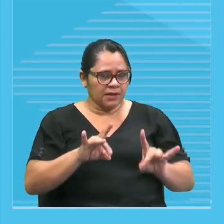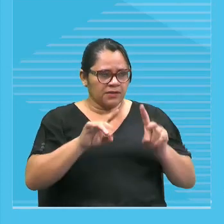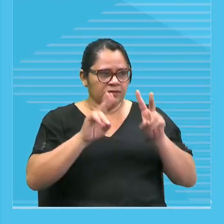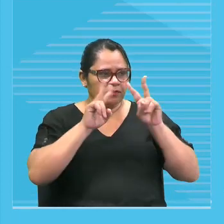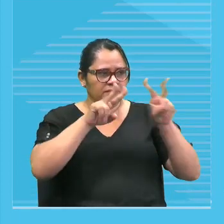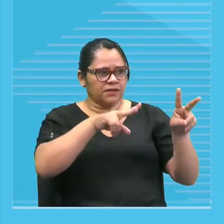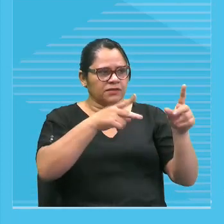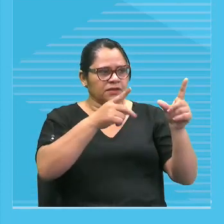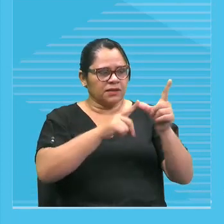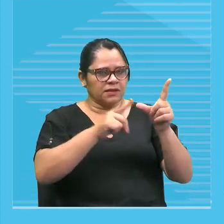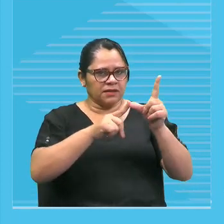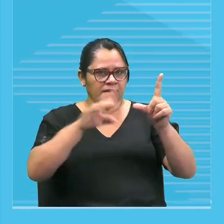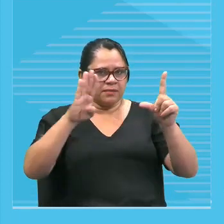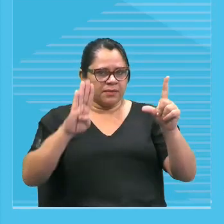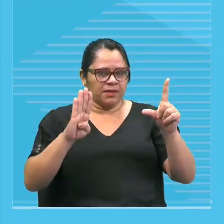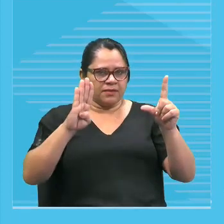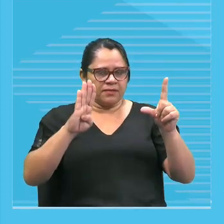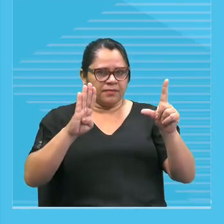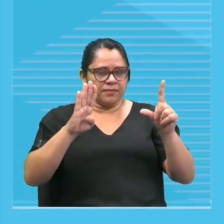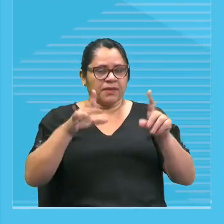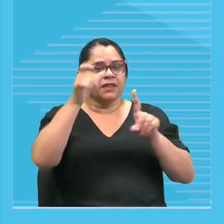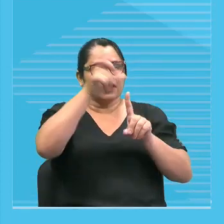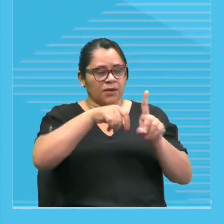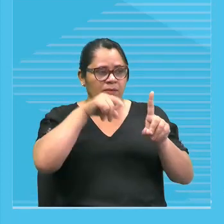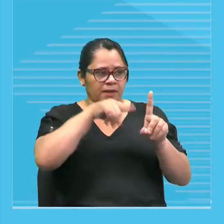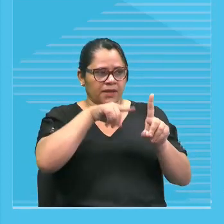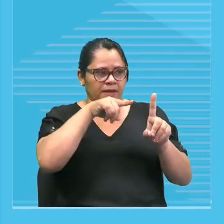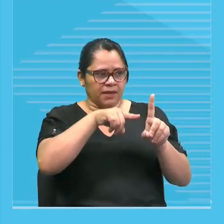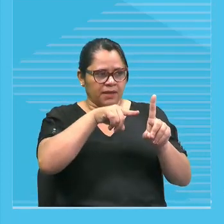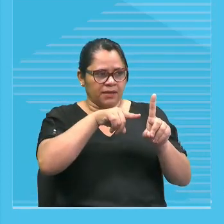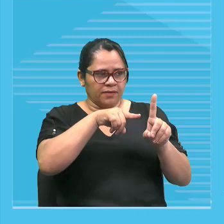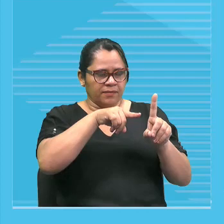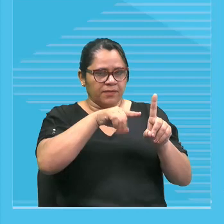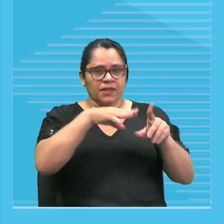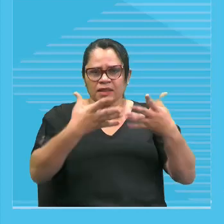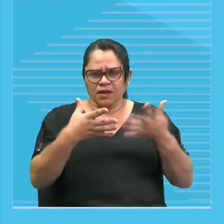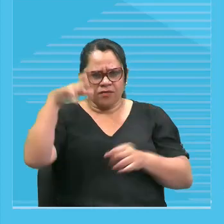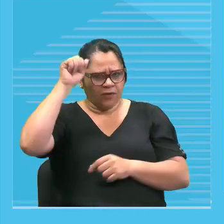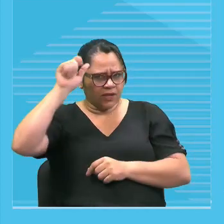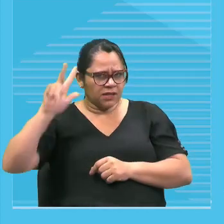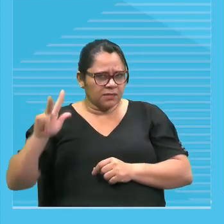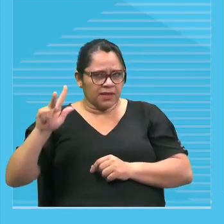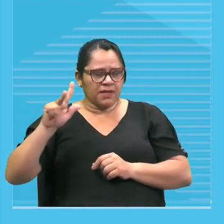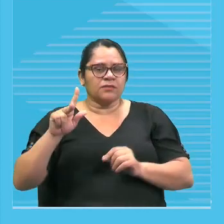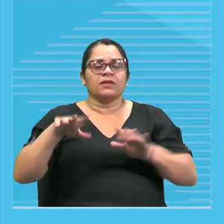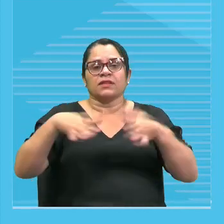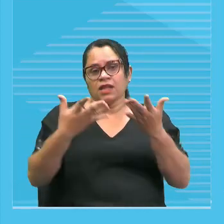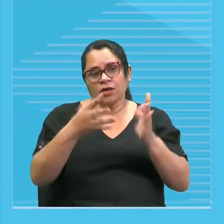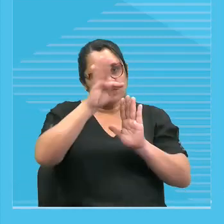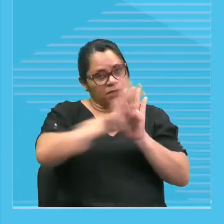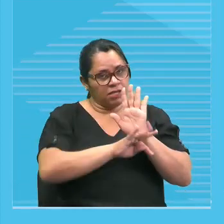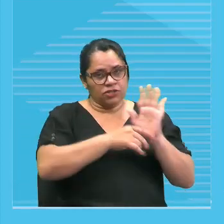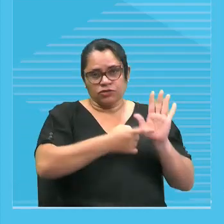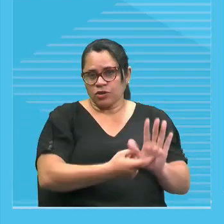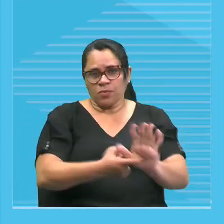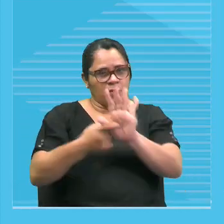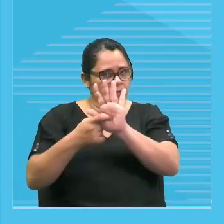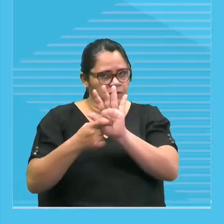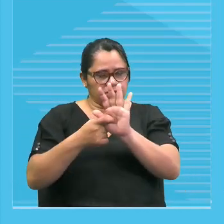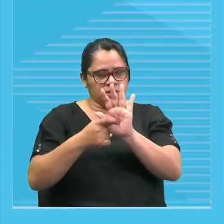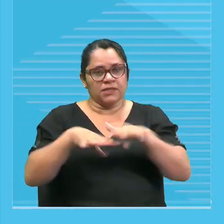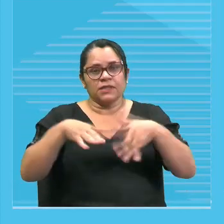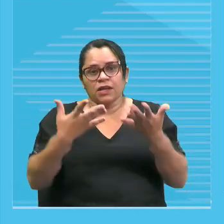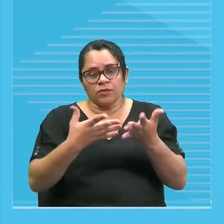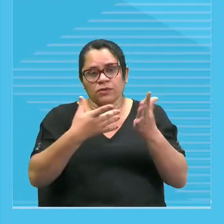b o pintor acesse o goliar foi muito espertinho o texto não diz isso o texto fala que uma obra